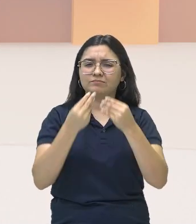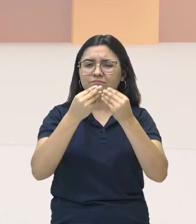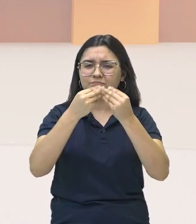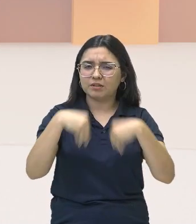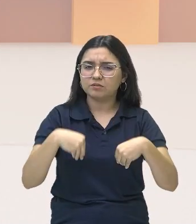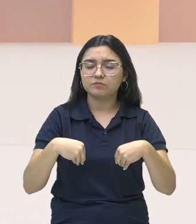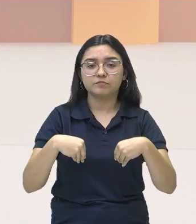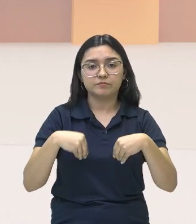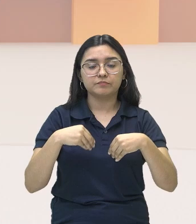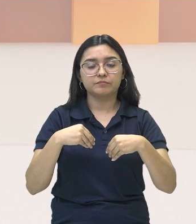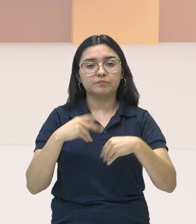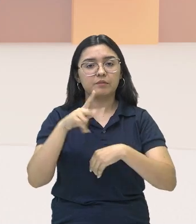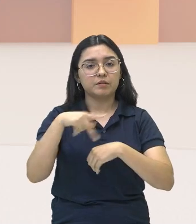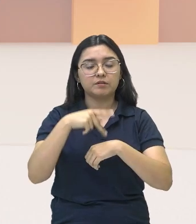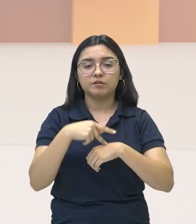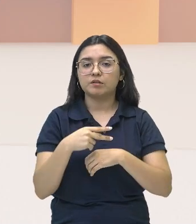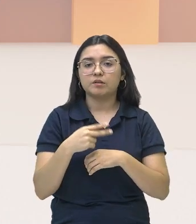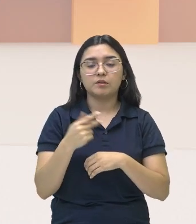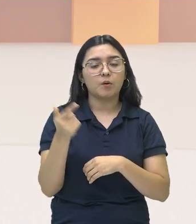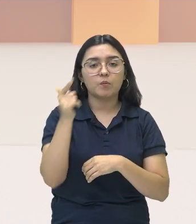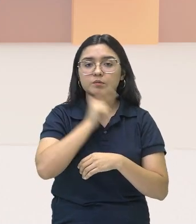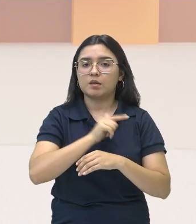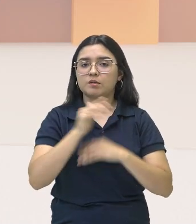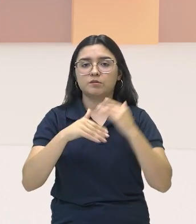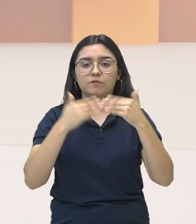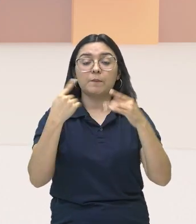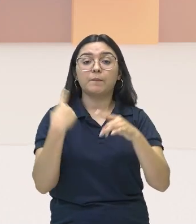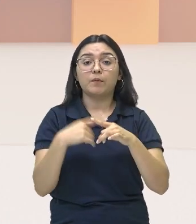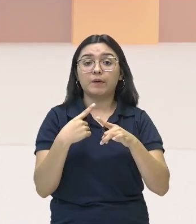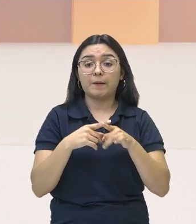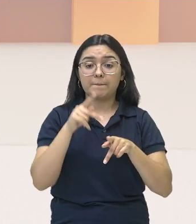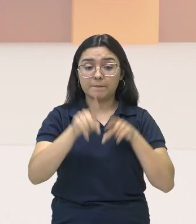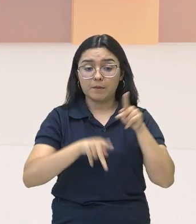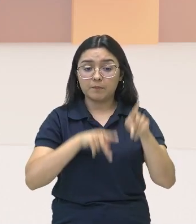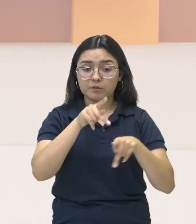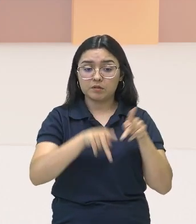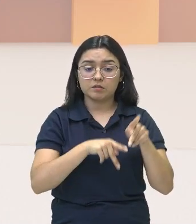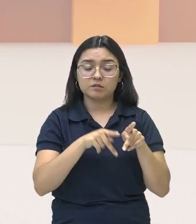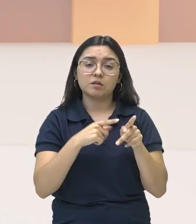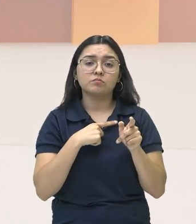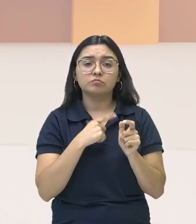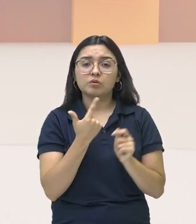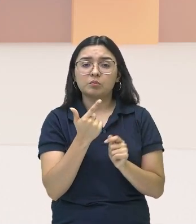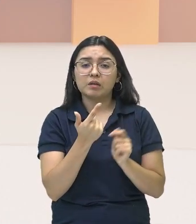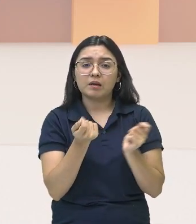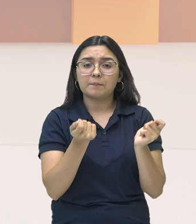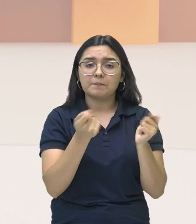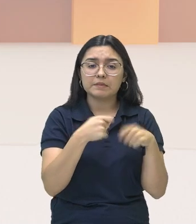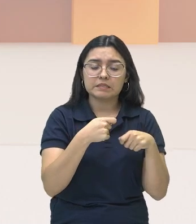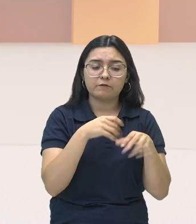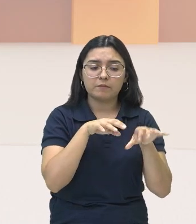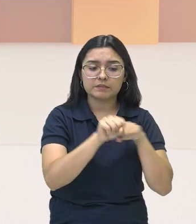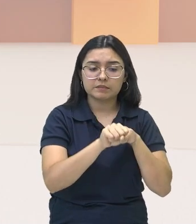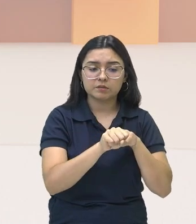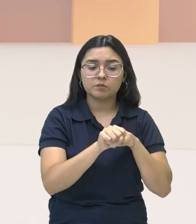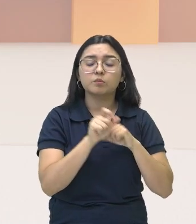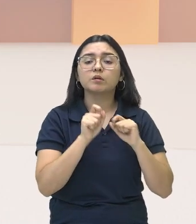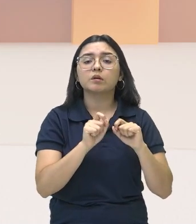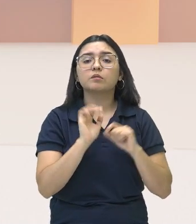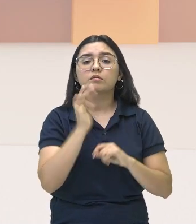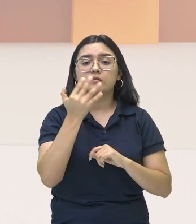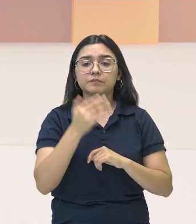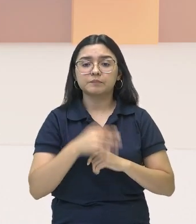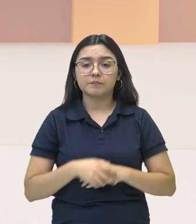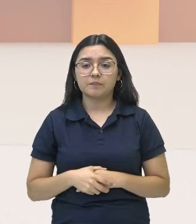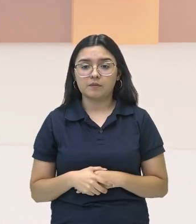Prejuízos para o desenvolvimento do país. Porque uma população menos capacitada acaba